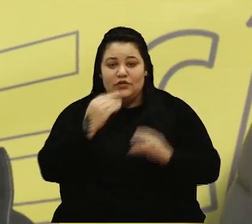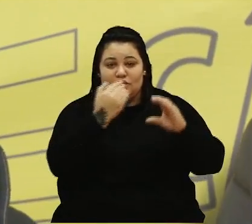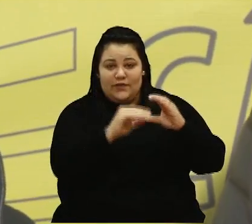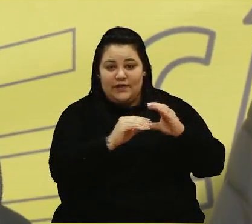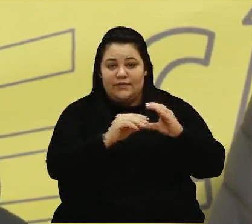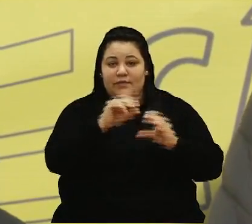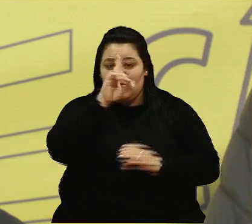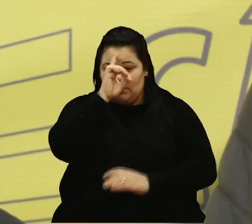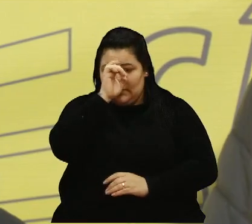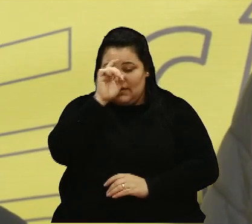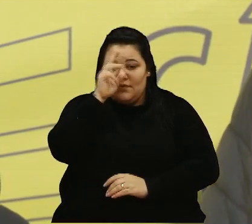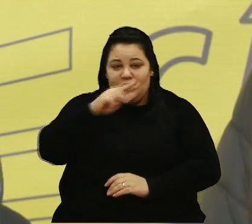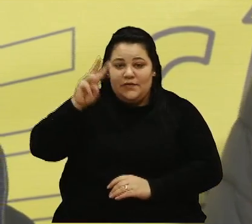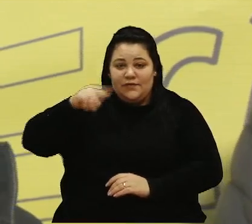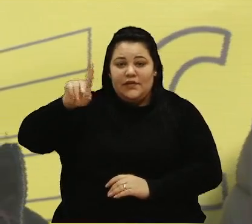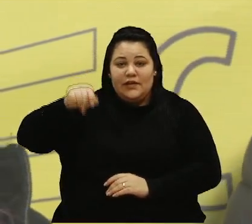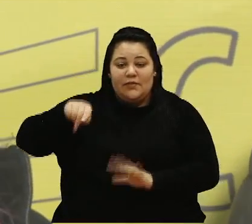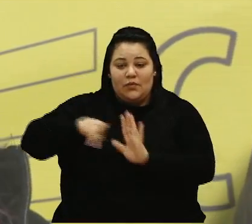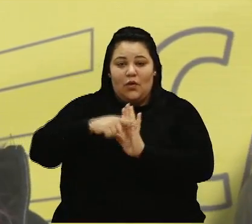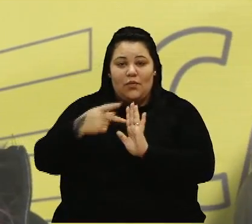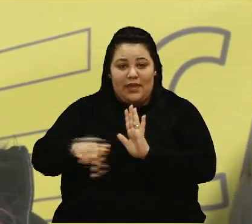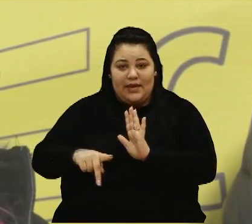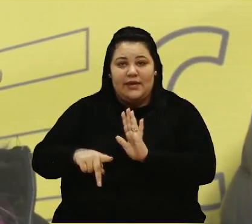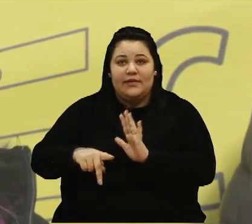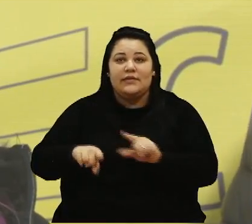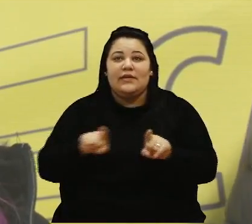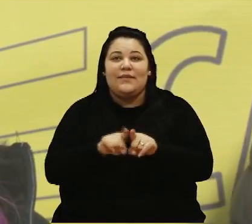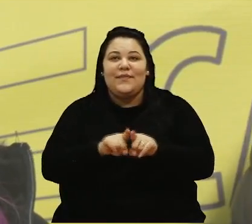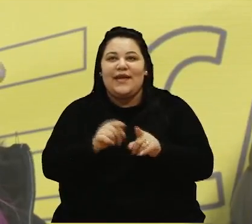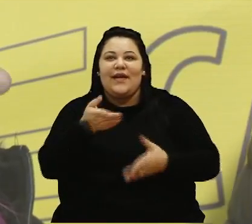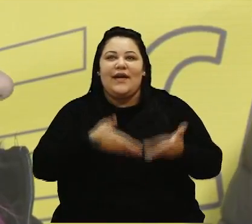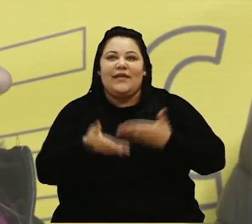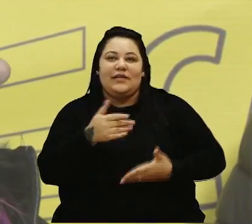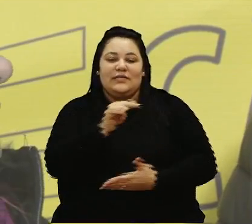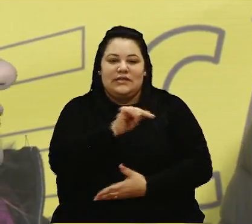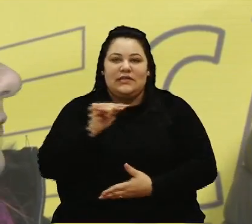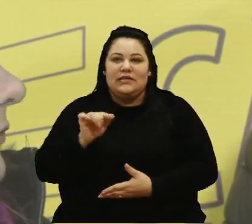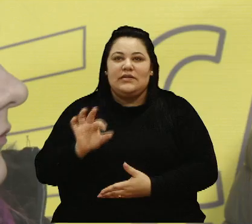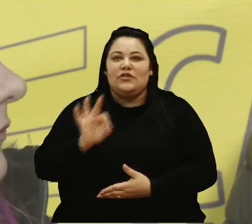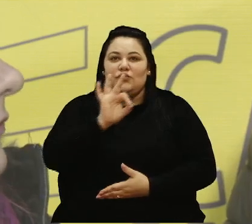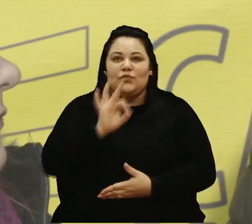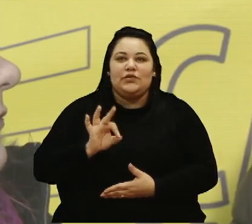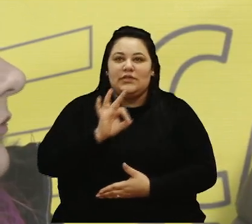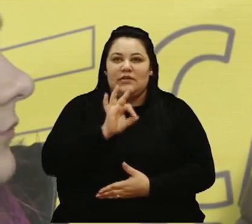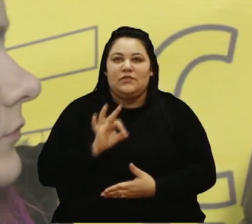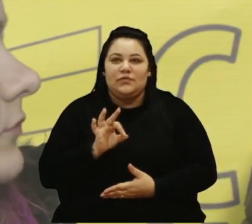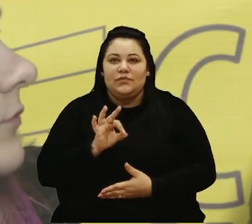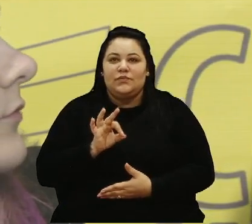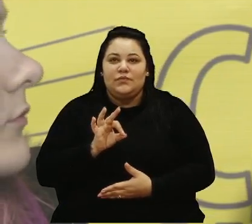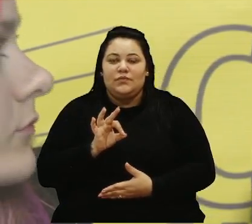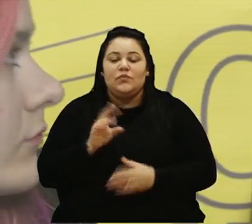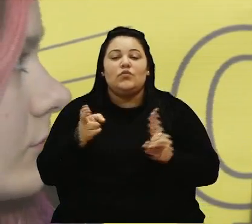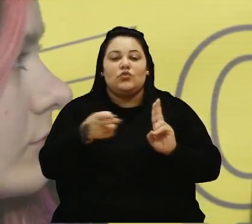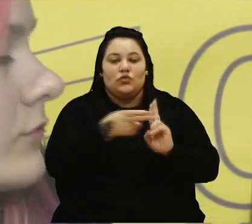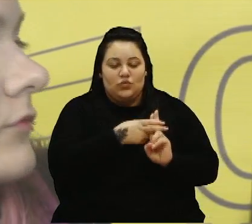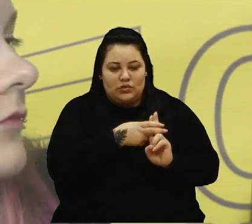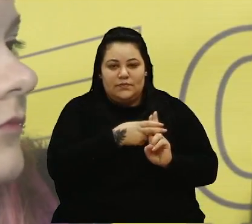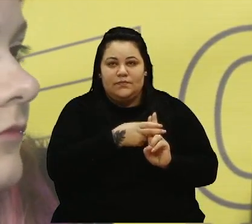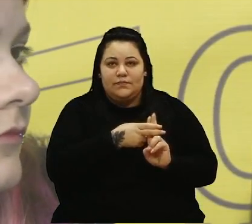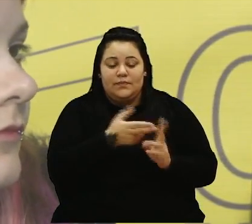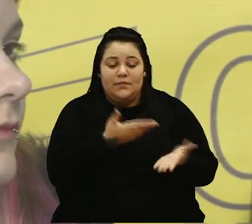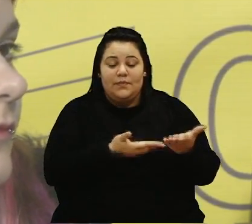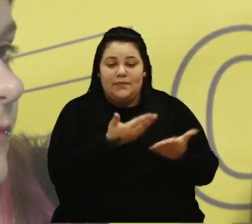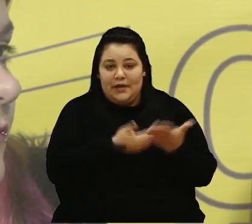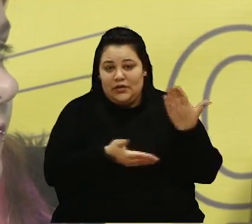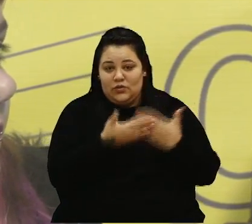hospital filantrópico aqui da nossa cidade, que, inclusive, atende aí 77% do seu atendimento é voltado para o SUS, né? Para toda a nossa